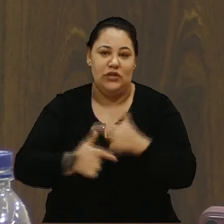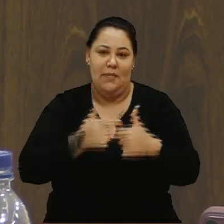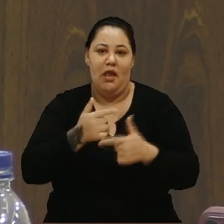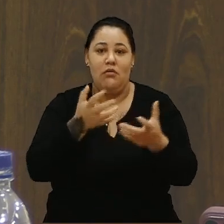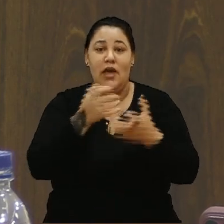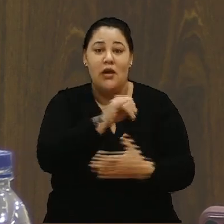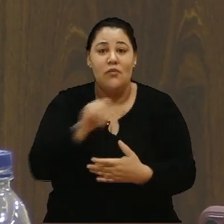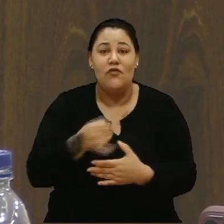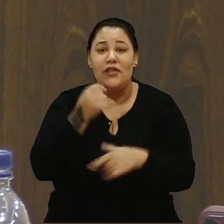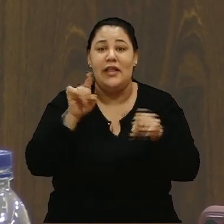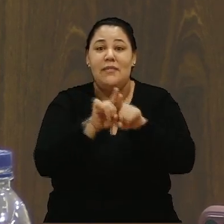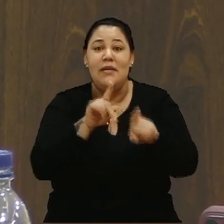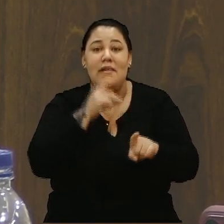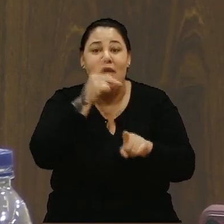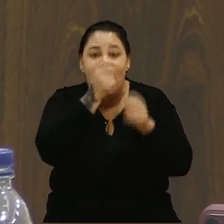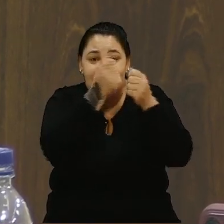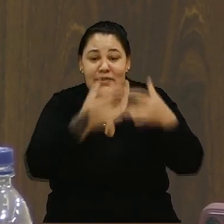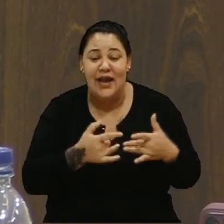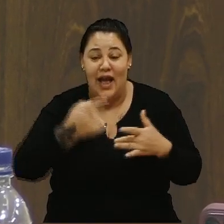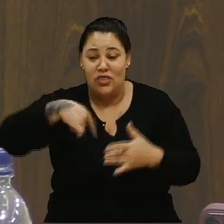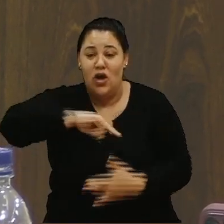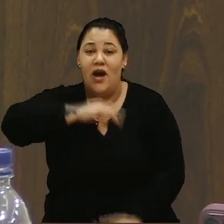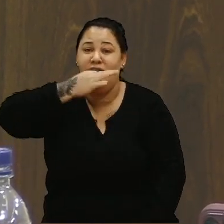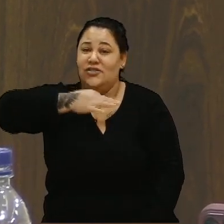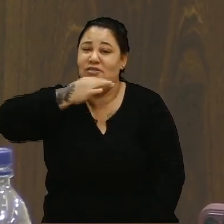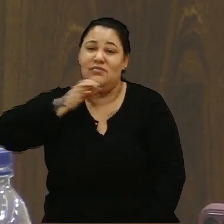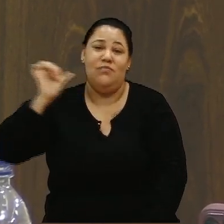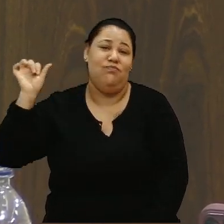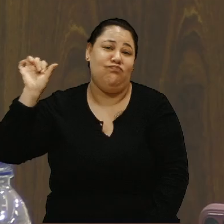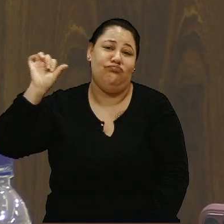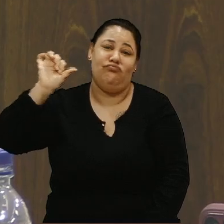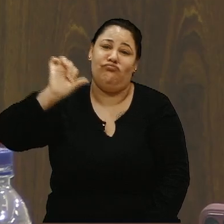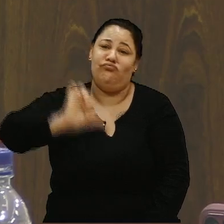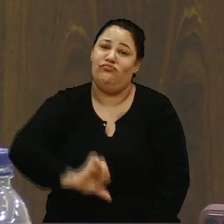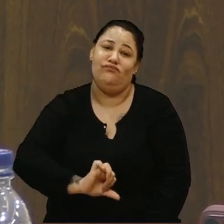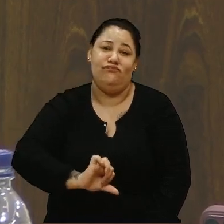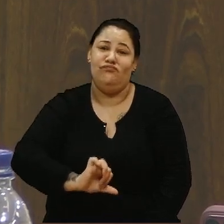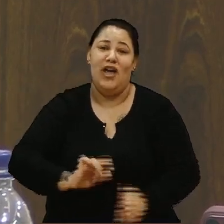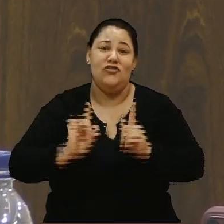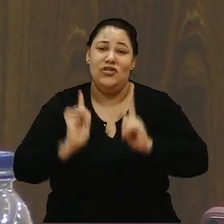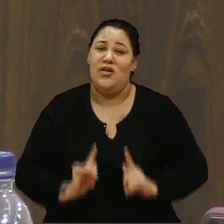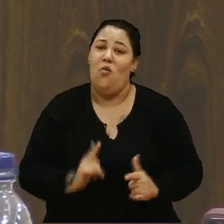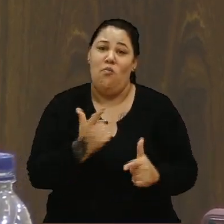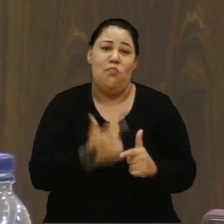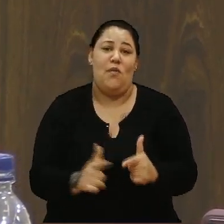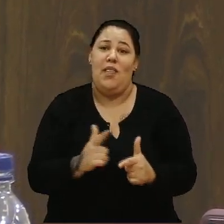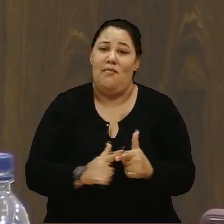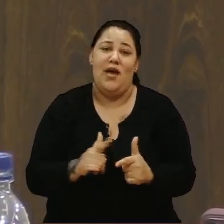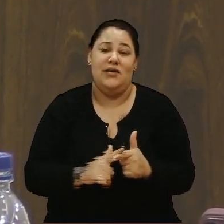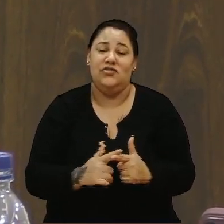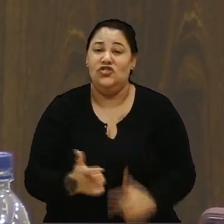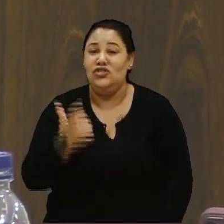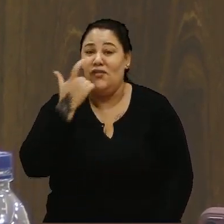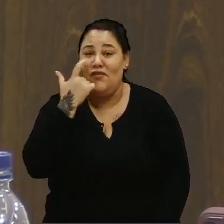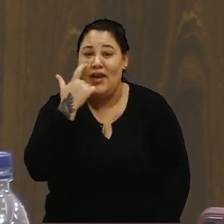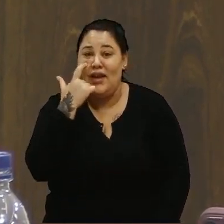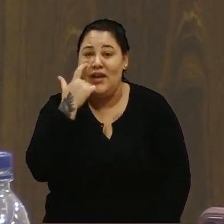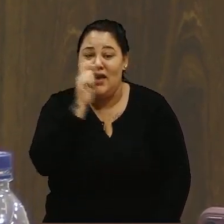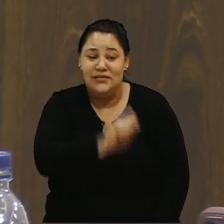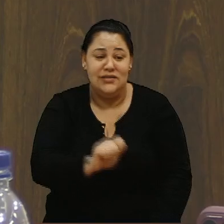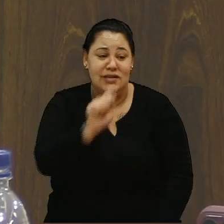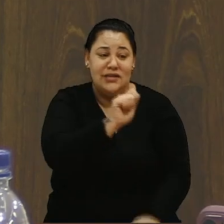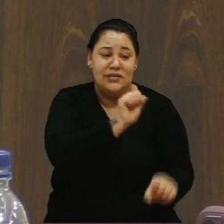para dizer que a nossa cidade não está indo bem. A gestão dessa cidade está problemática quando a gente vê que a assistência parou,